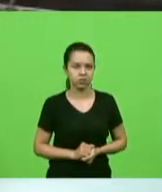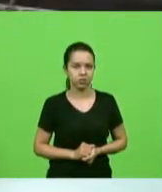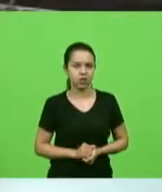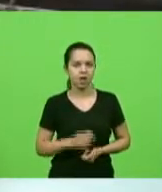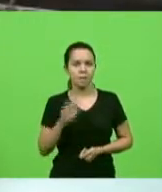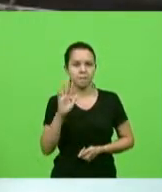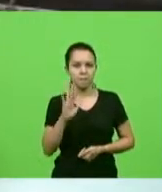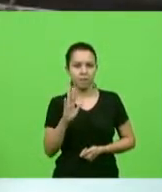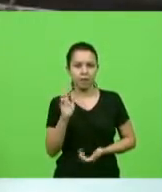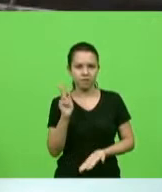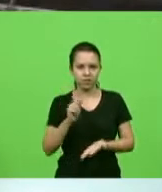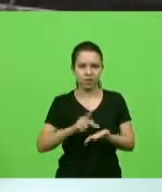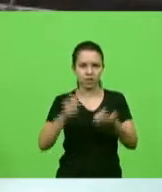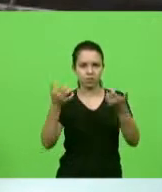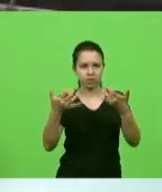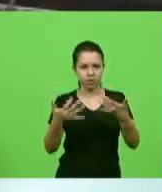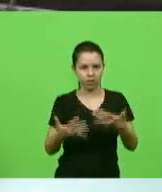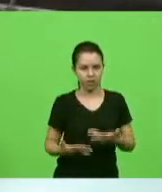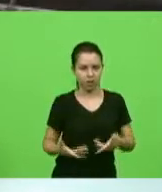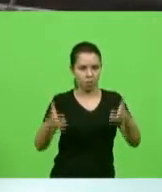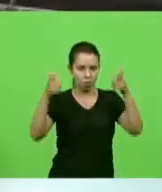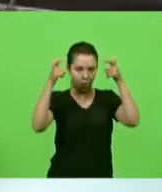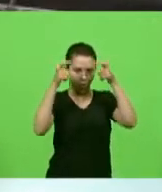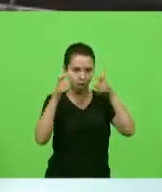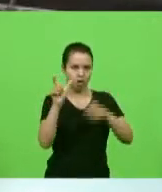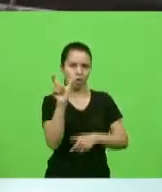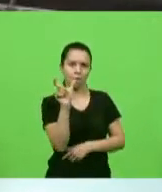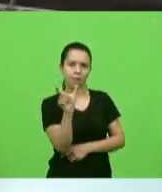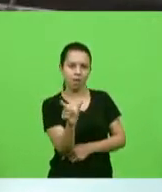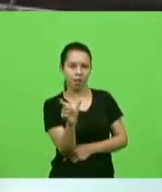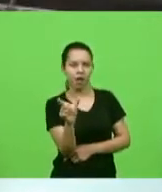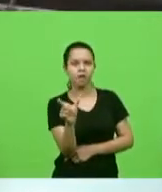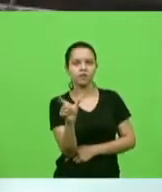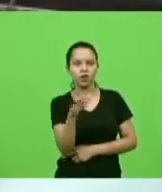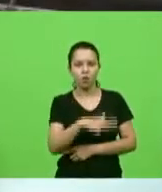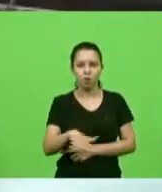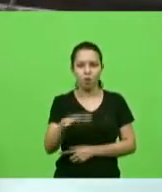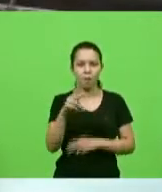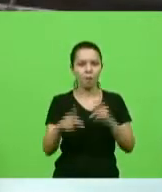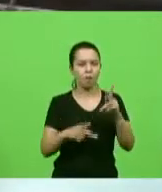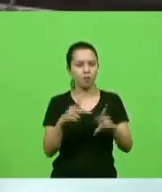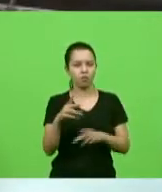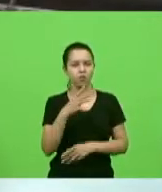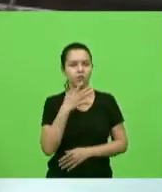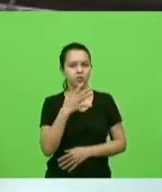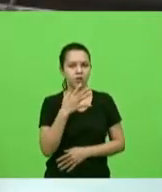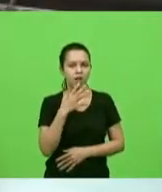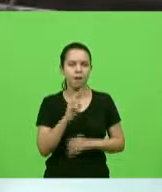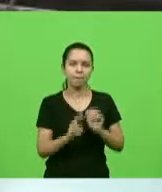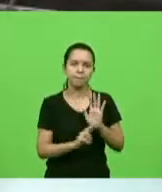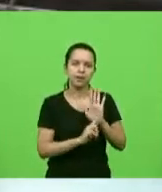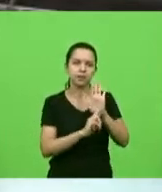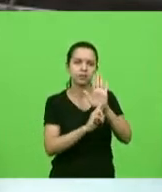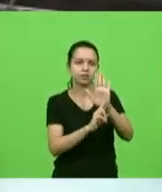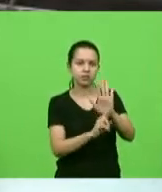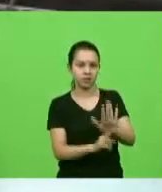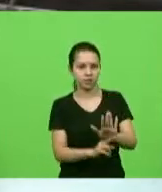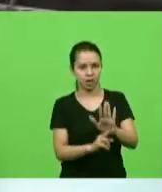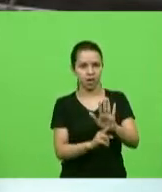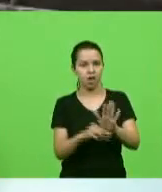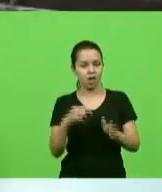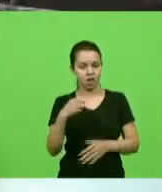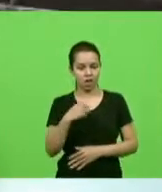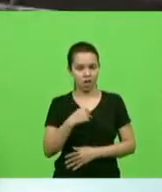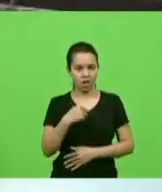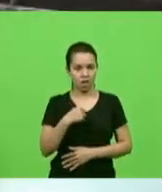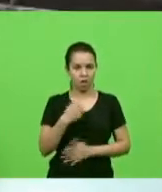rei, de domínio popular, representa aqueles que entendem dispor de mais